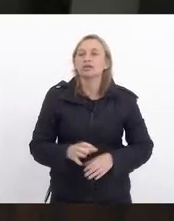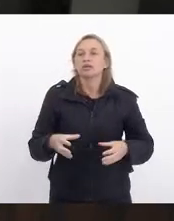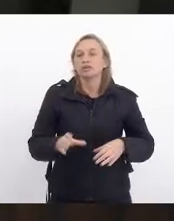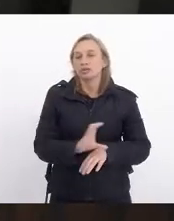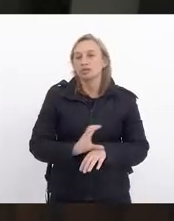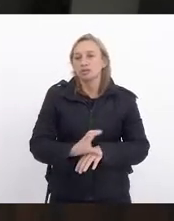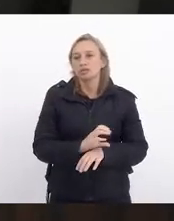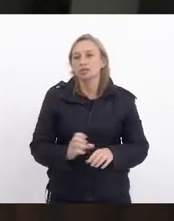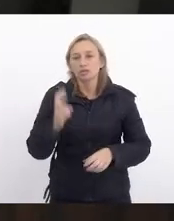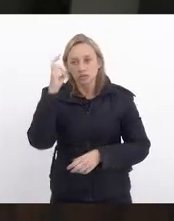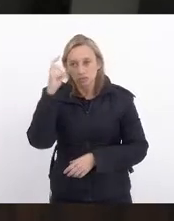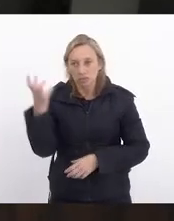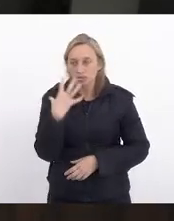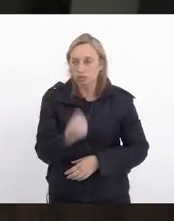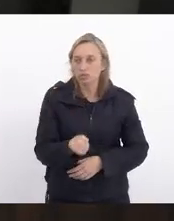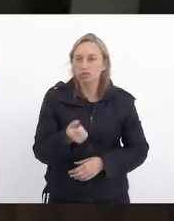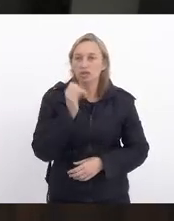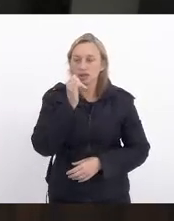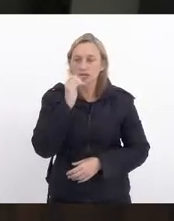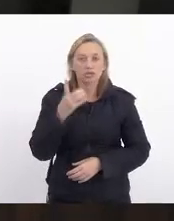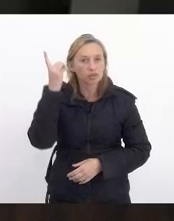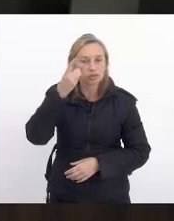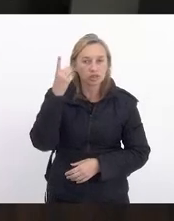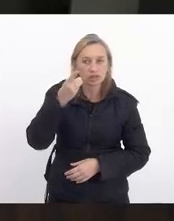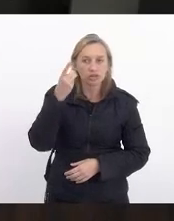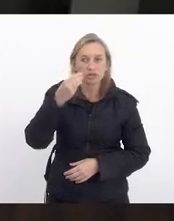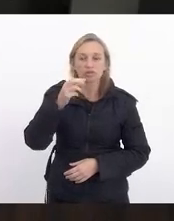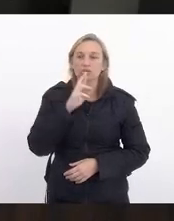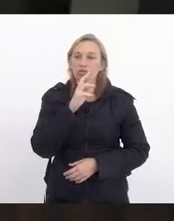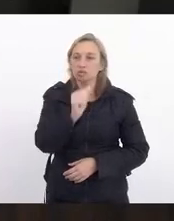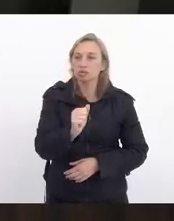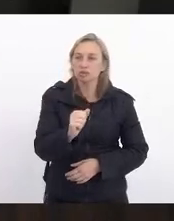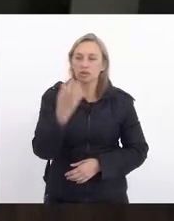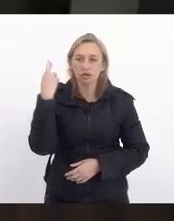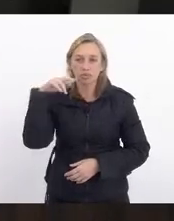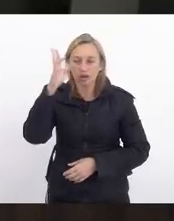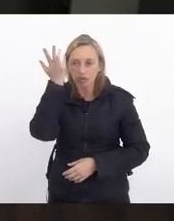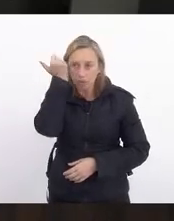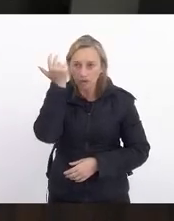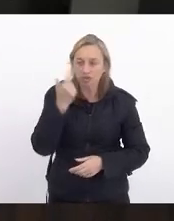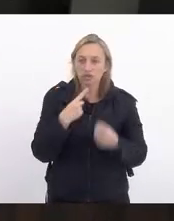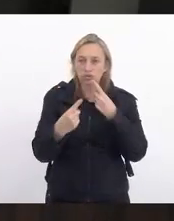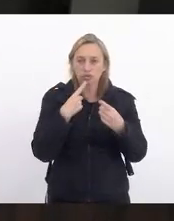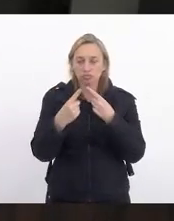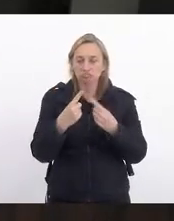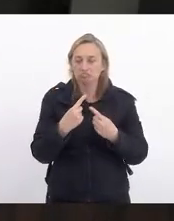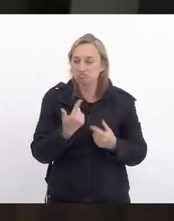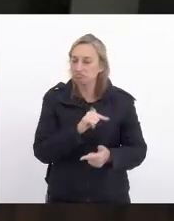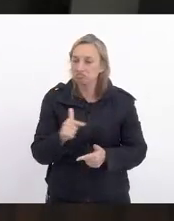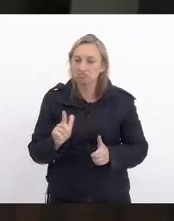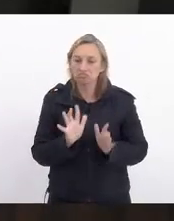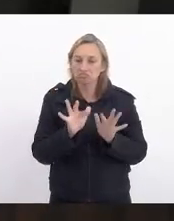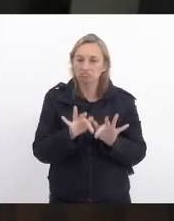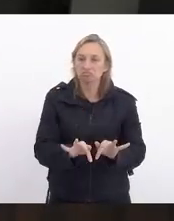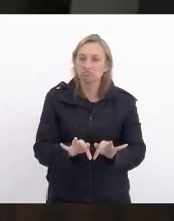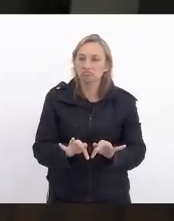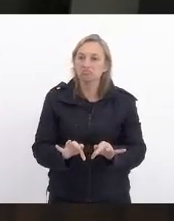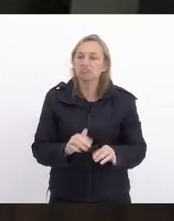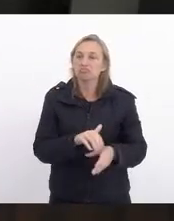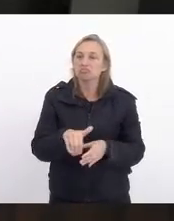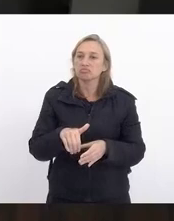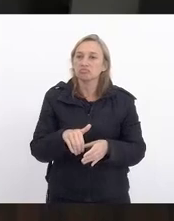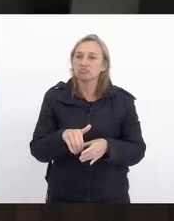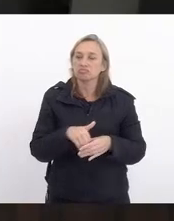condicionalidade de Cultura favorável ela tô receptador Rodrigo Amorim e ele é o marcou ele a discussão não havendo Quem Queira discutir se é da